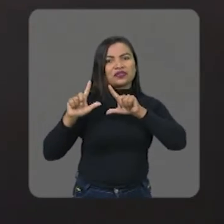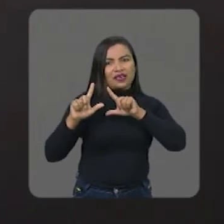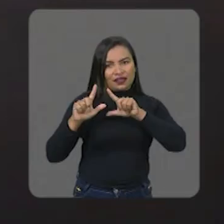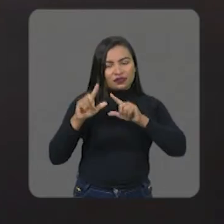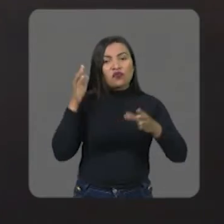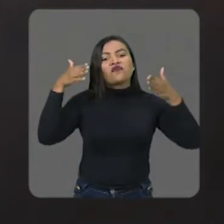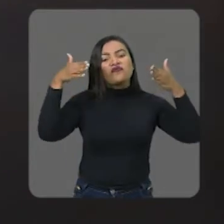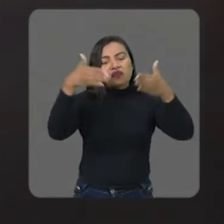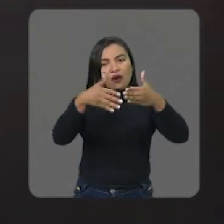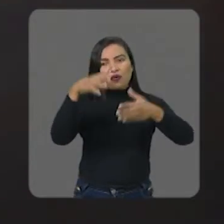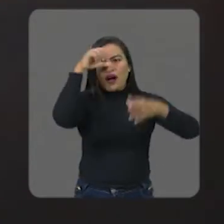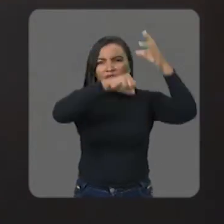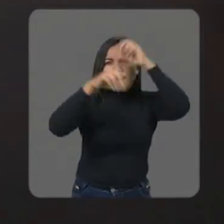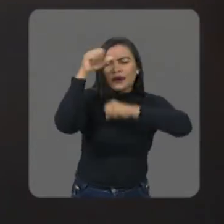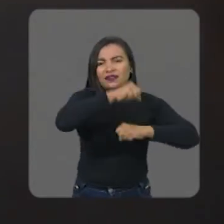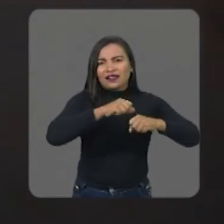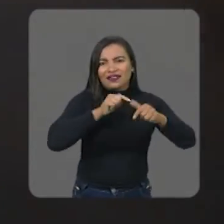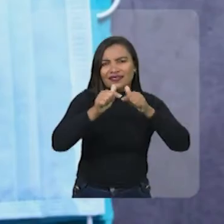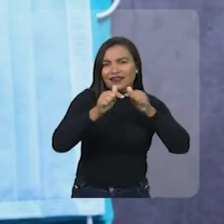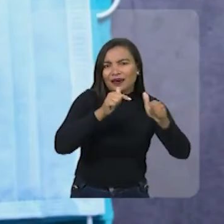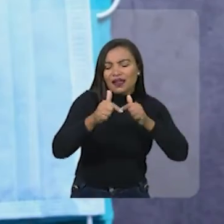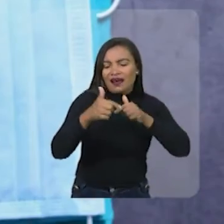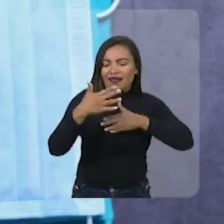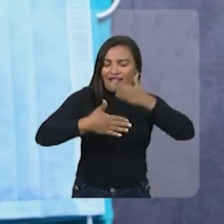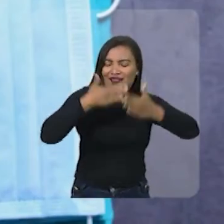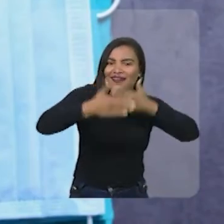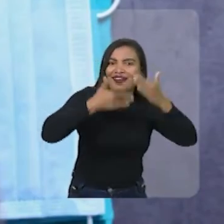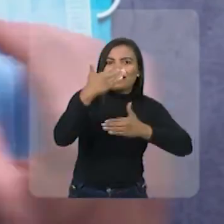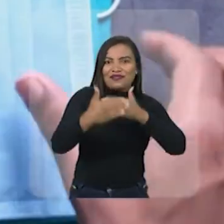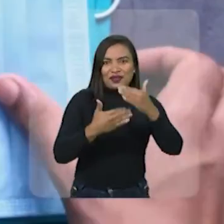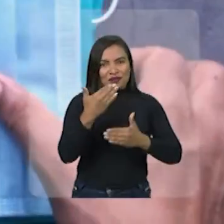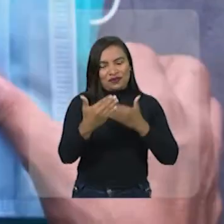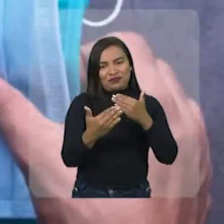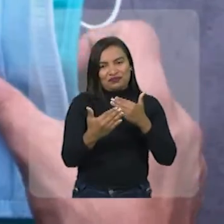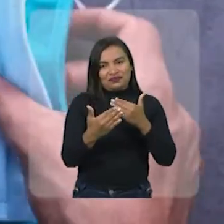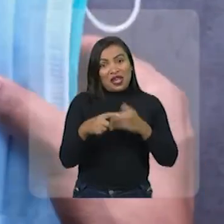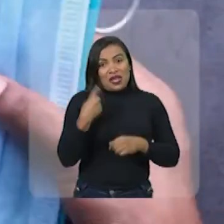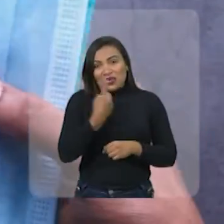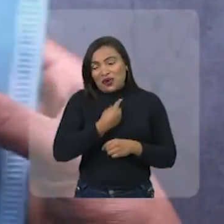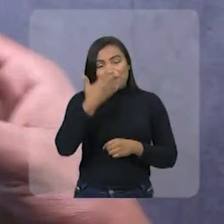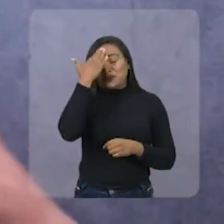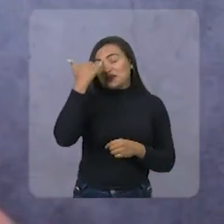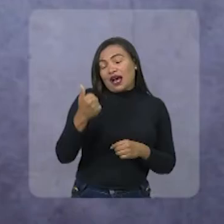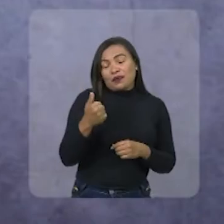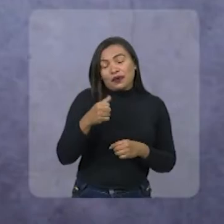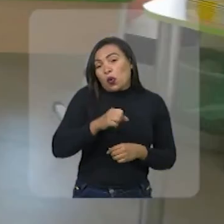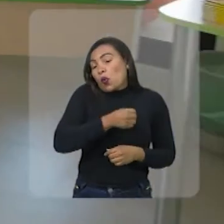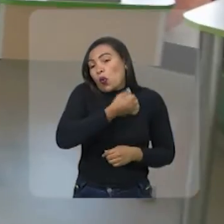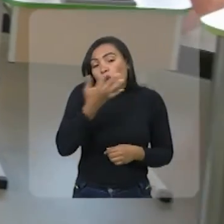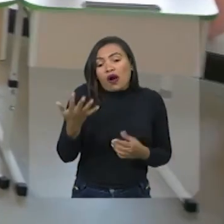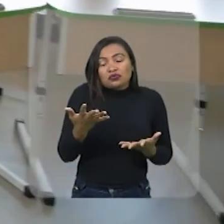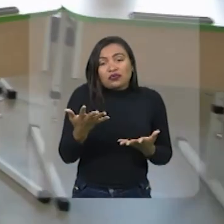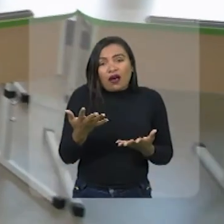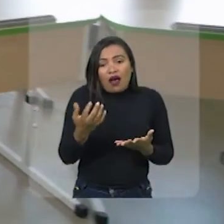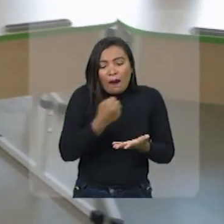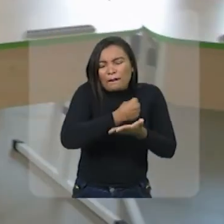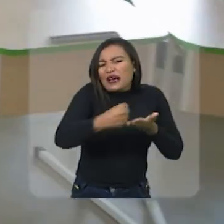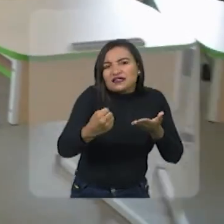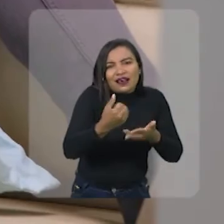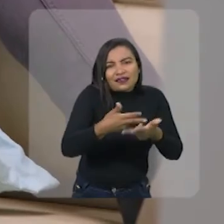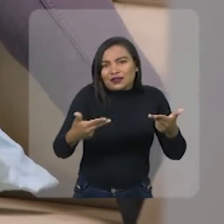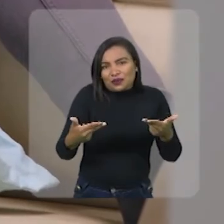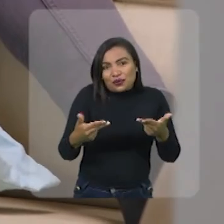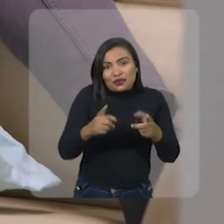aprender, trabalhar e evoluir. Mesmo que não saibamos quando tudo isso vai passar, podemos pelo